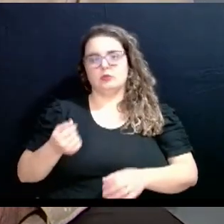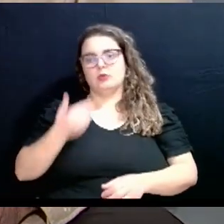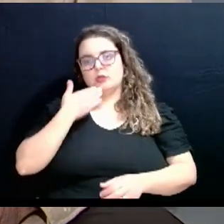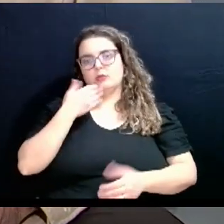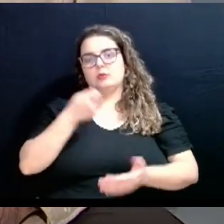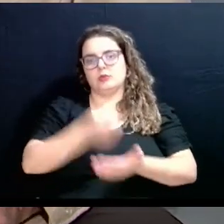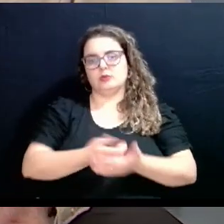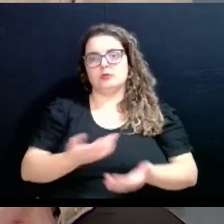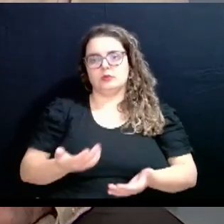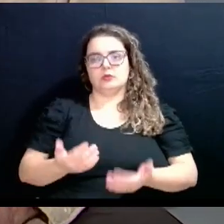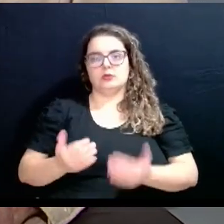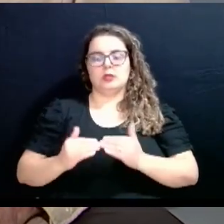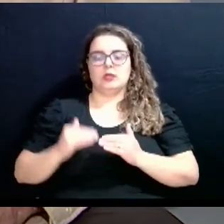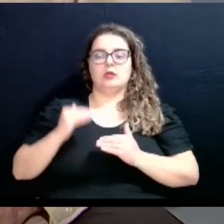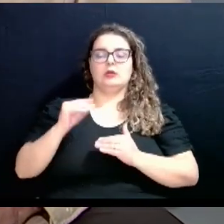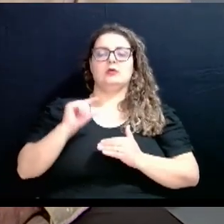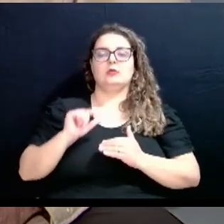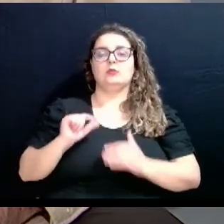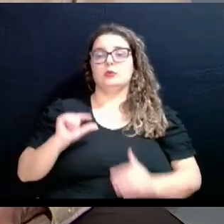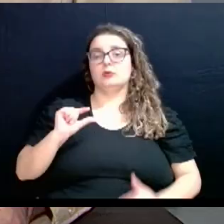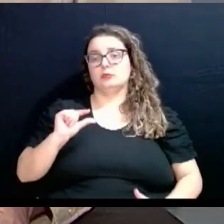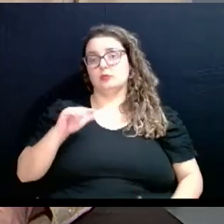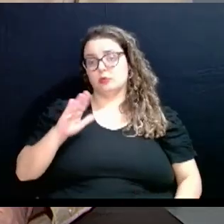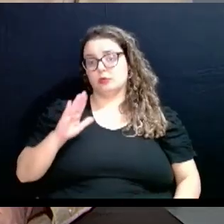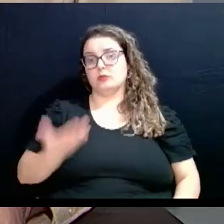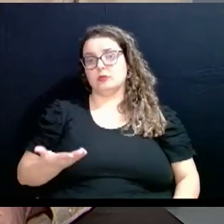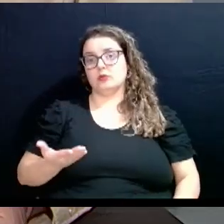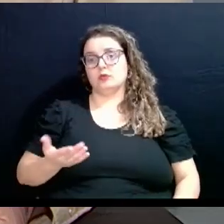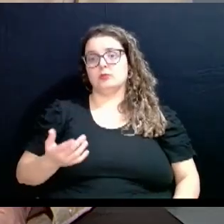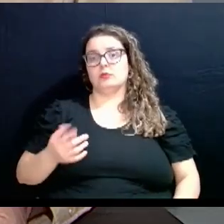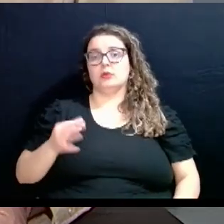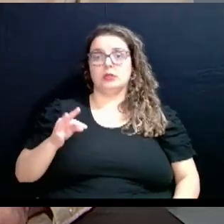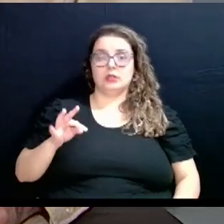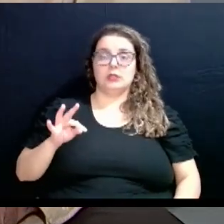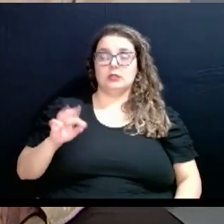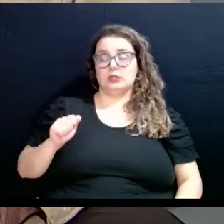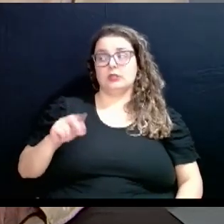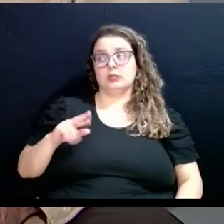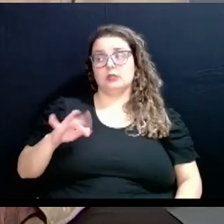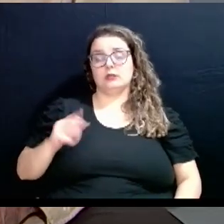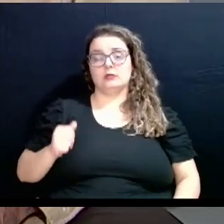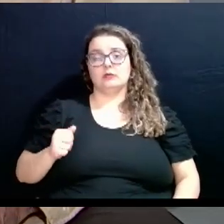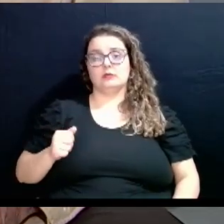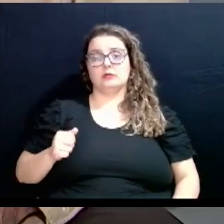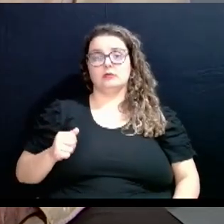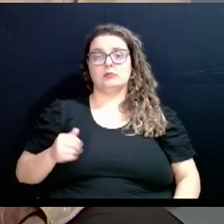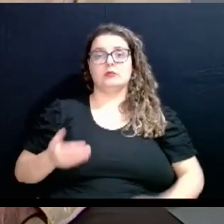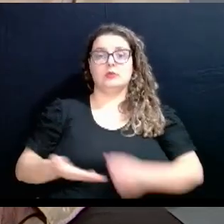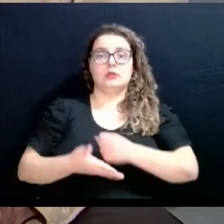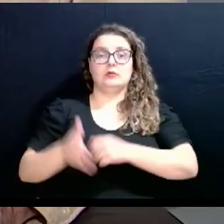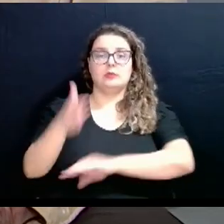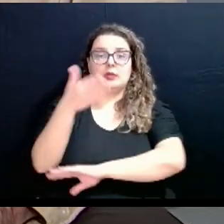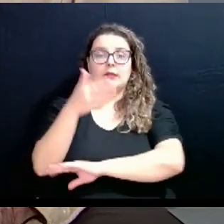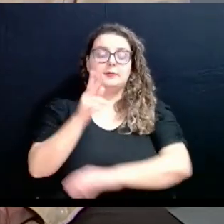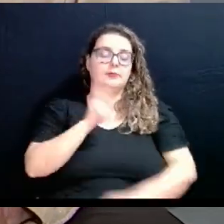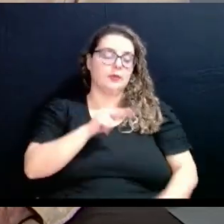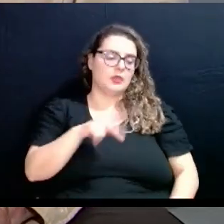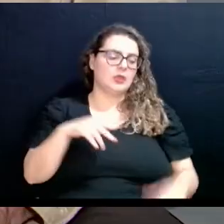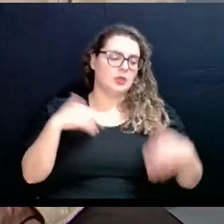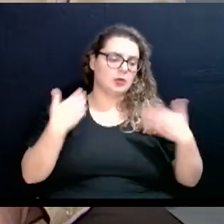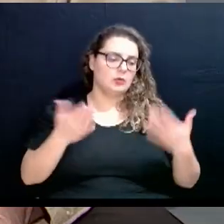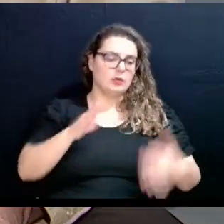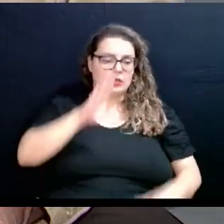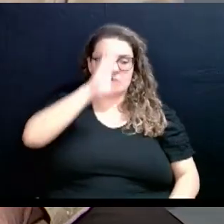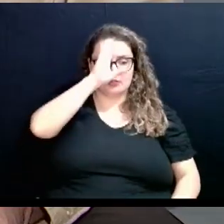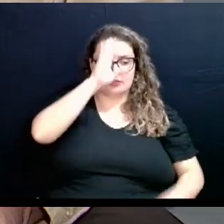sendo cobrado, aí aumenta um pouco com essa tarifa adicional baseada nas bandeiras. E o